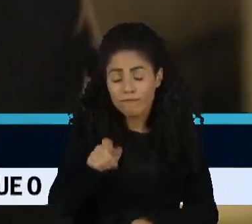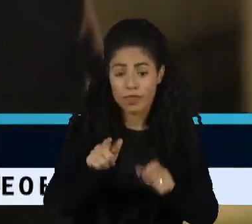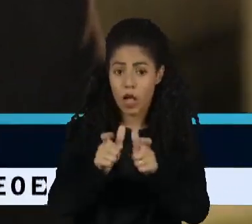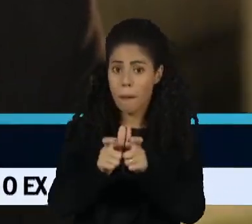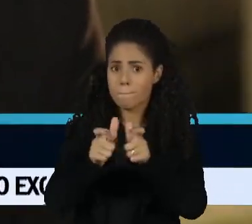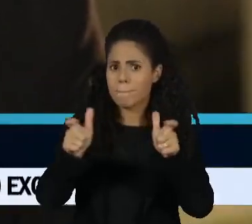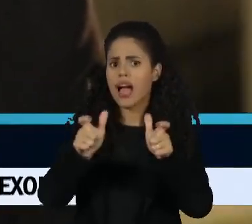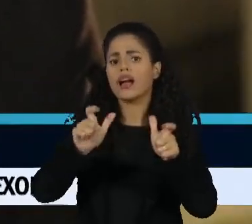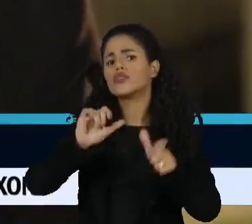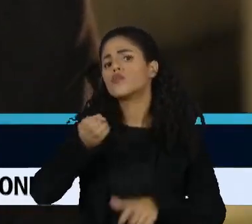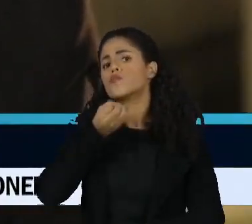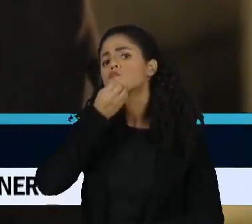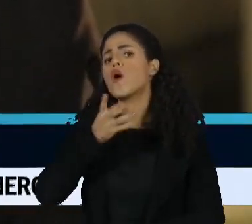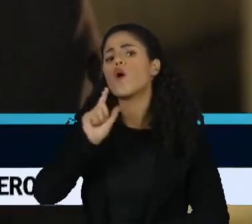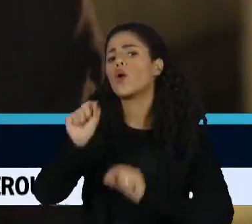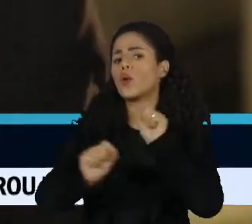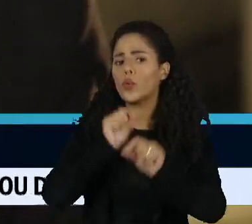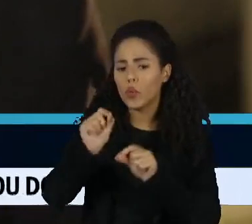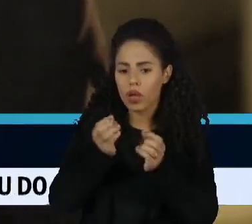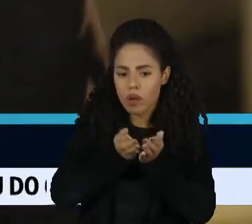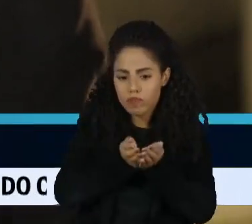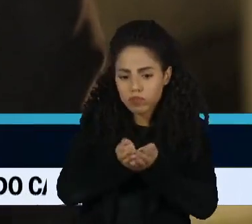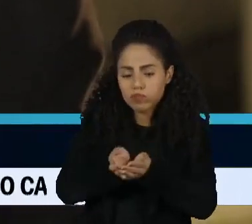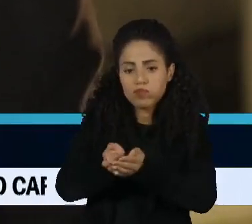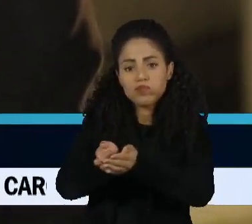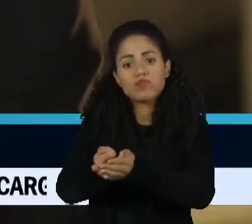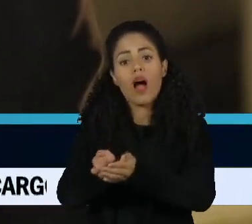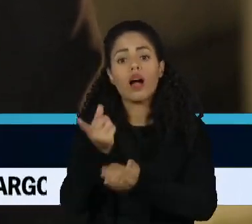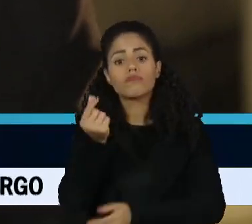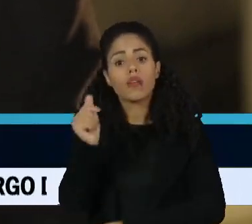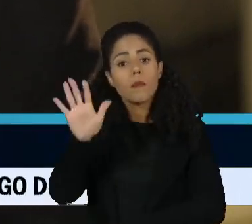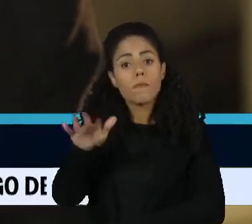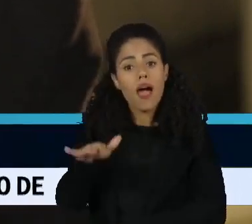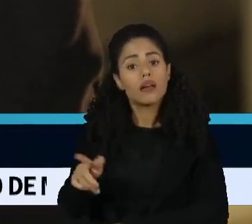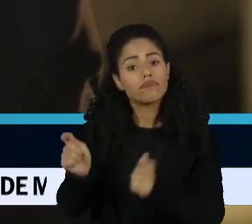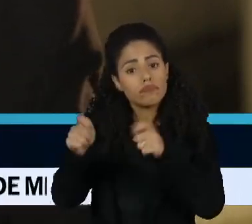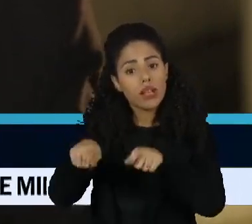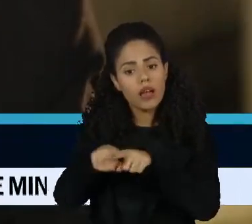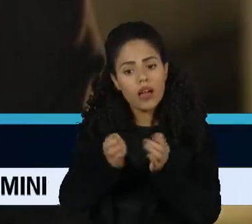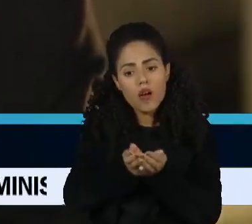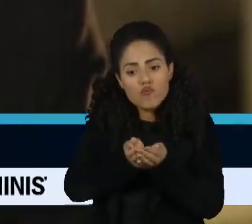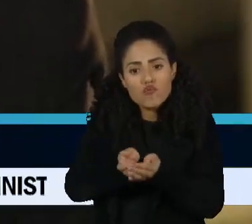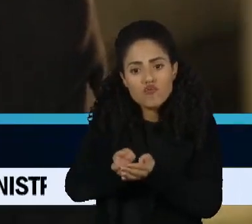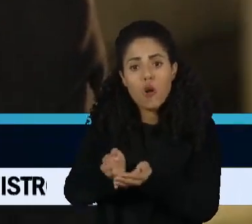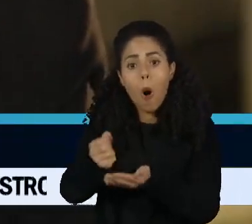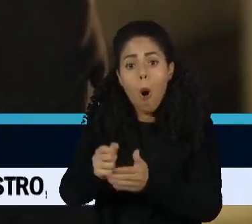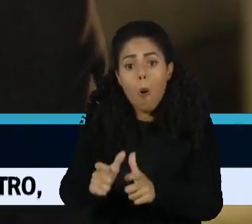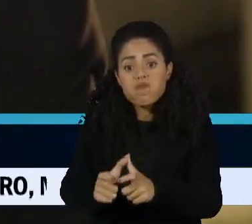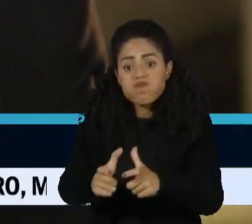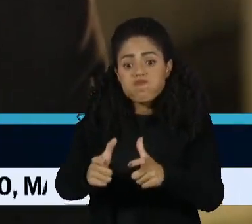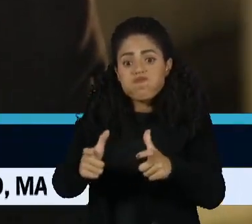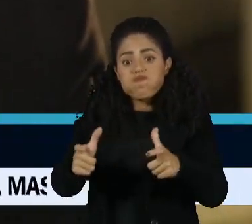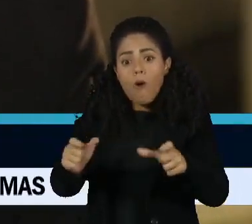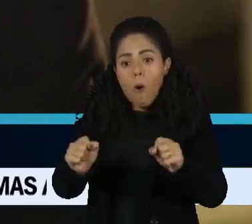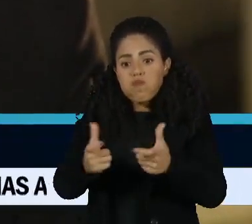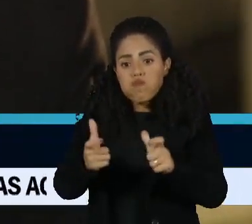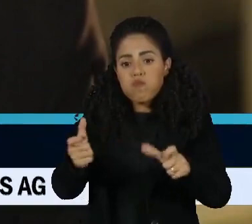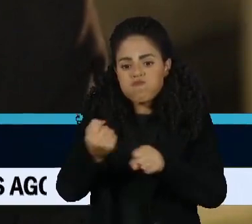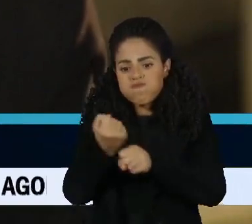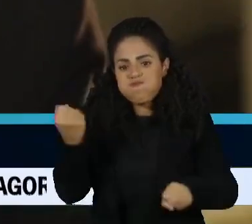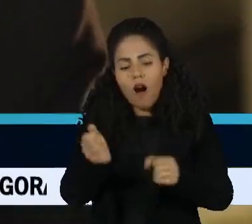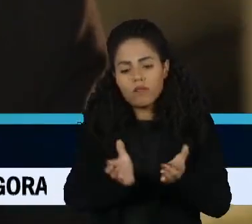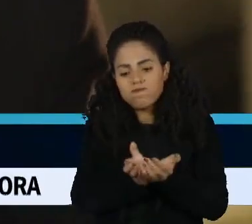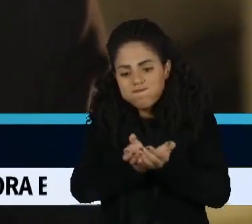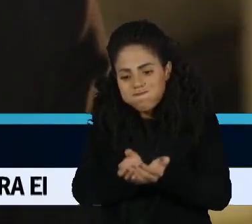maiores vantagens da cabotagem é o baixo custo com a possibilidade de levar volume de cargas mas esbarrem